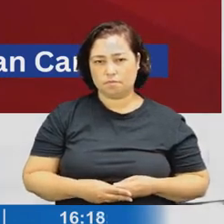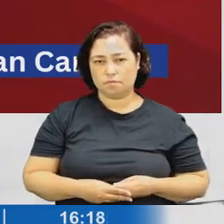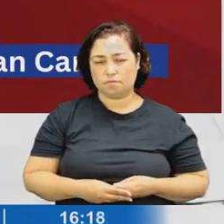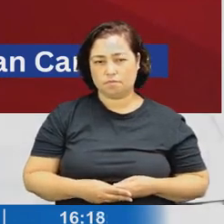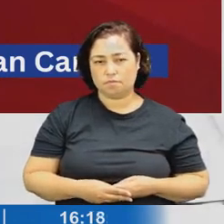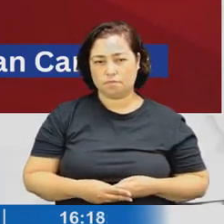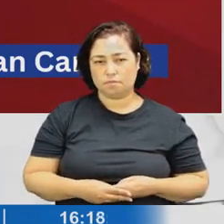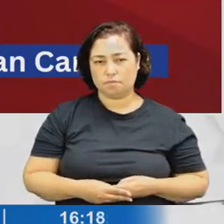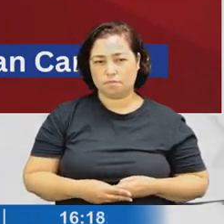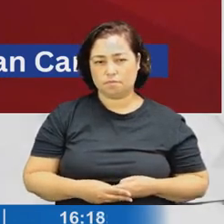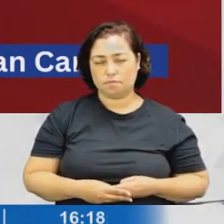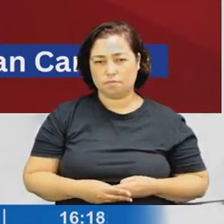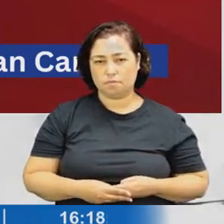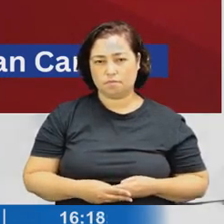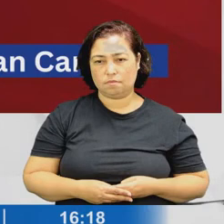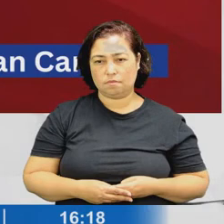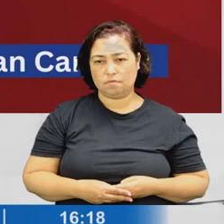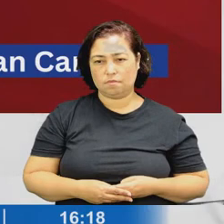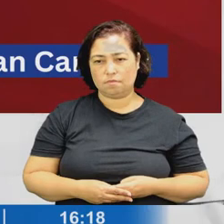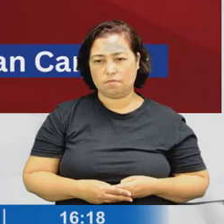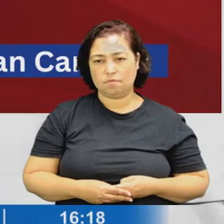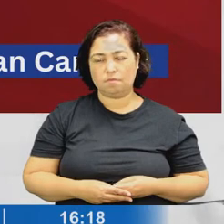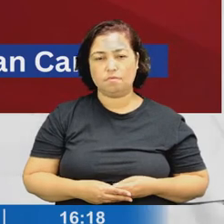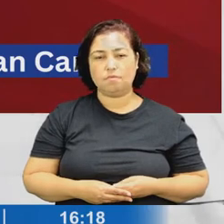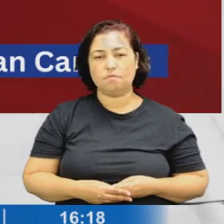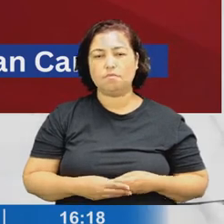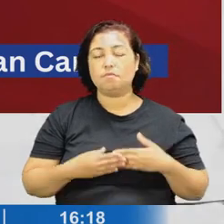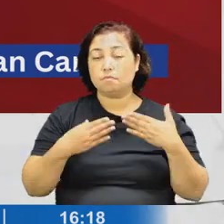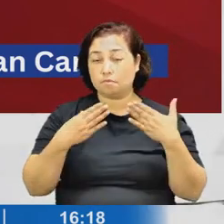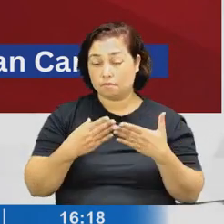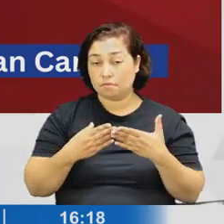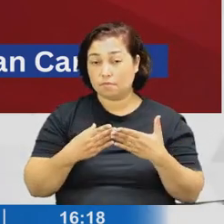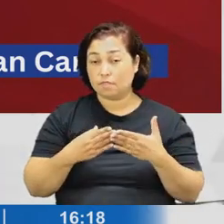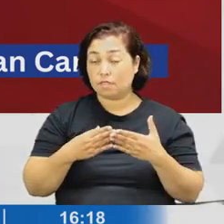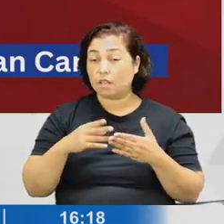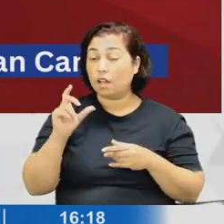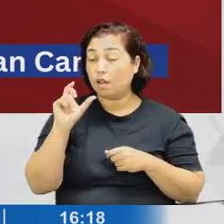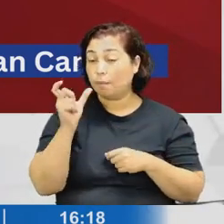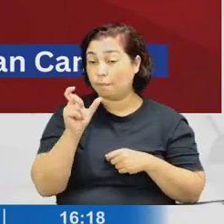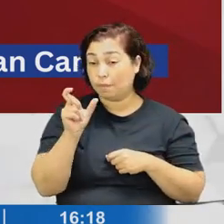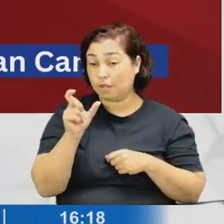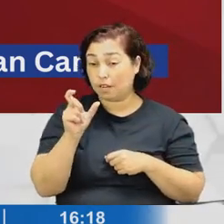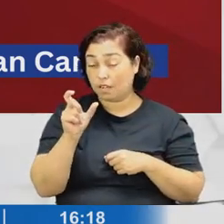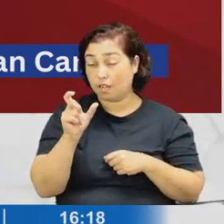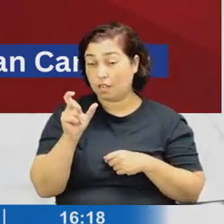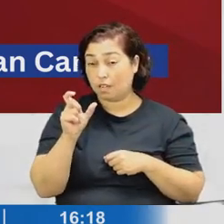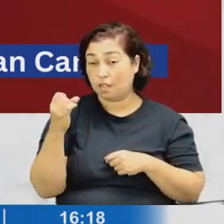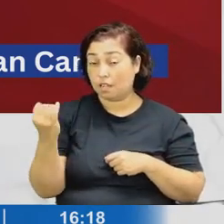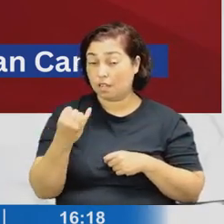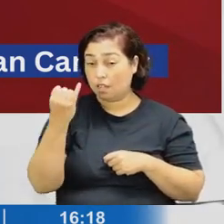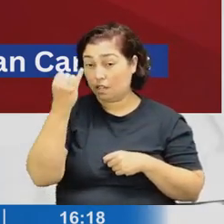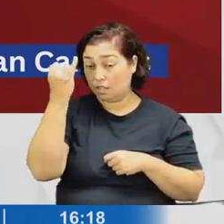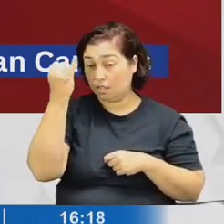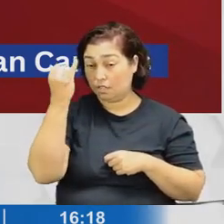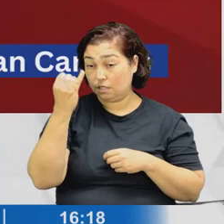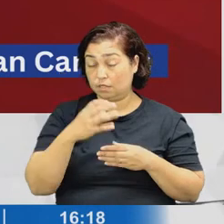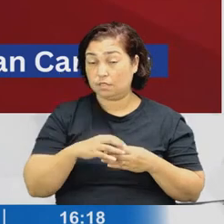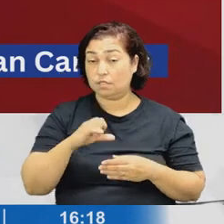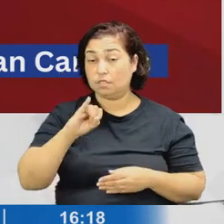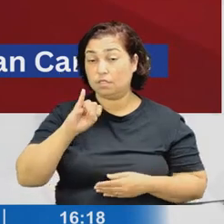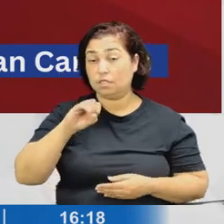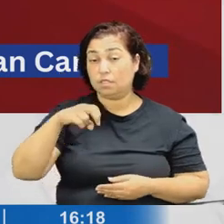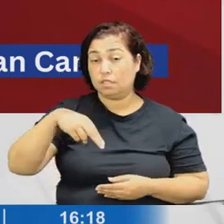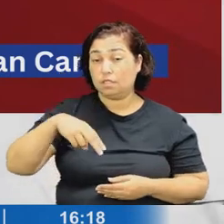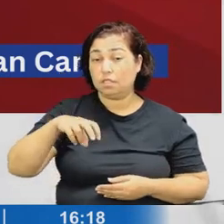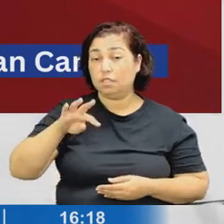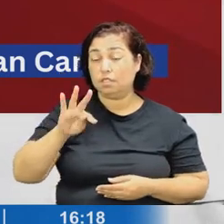Tava mexendo aqui intencionalmente uma palavra chave você tem que constituir intencionalmente a imagem então